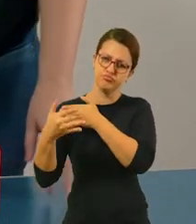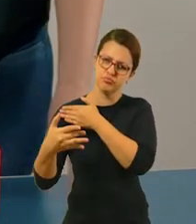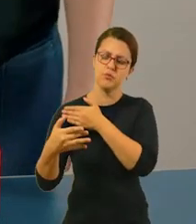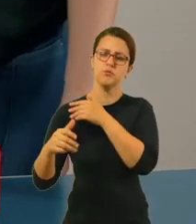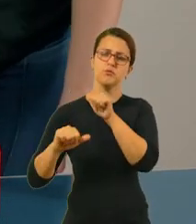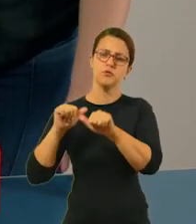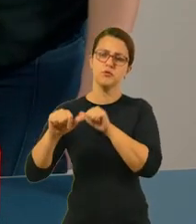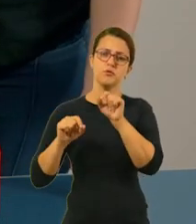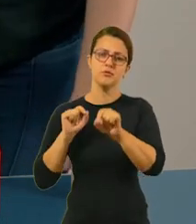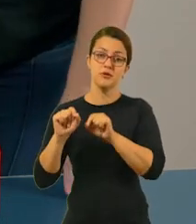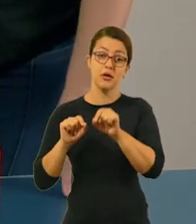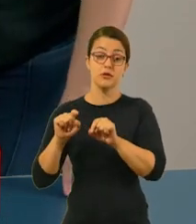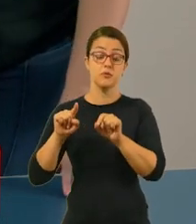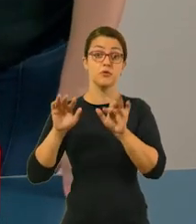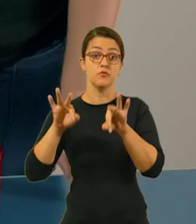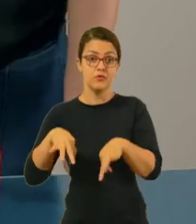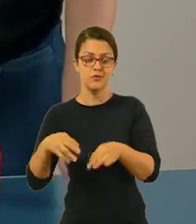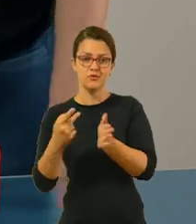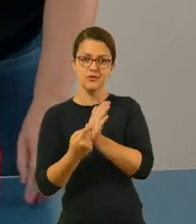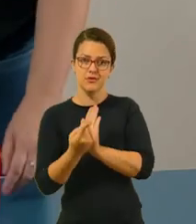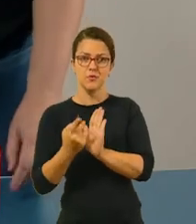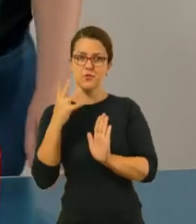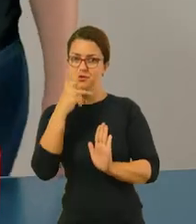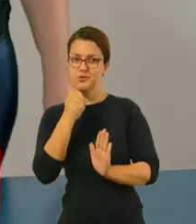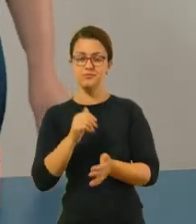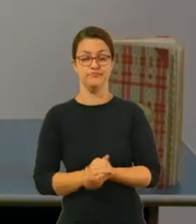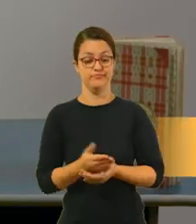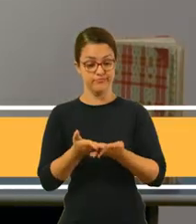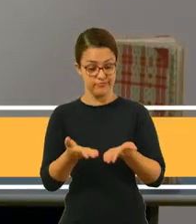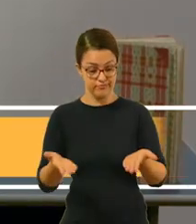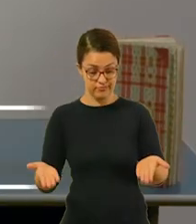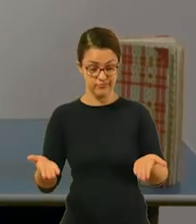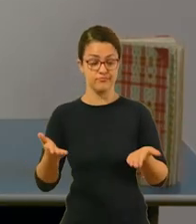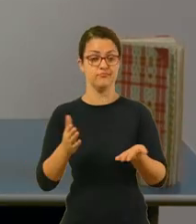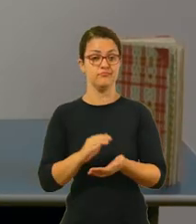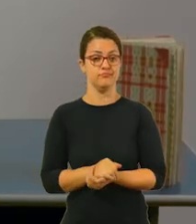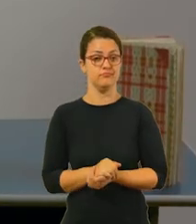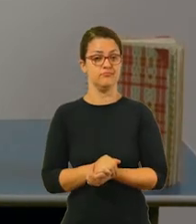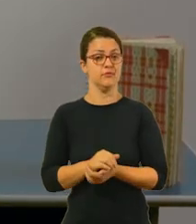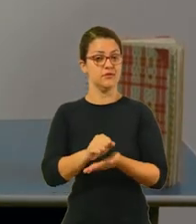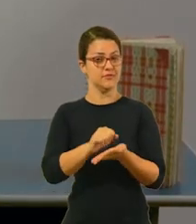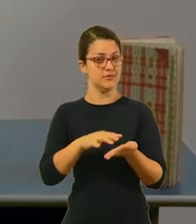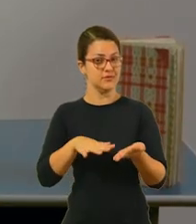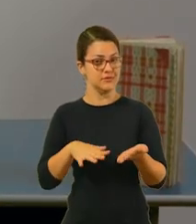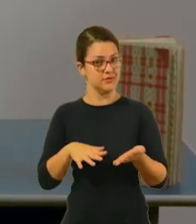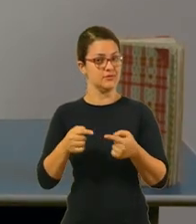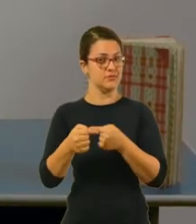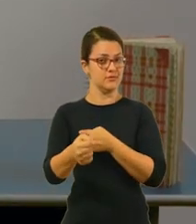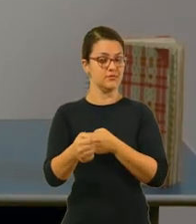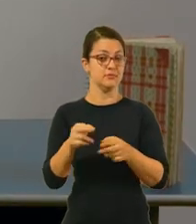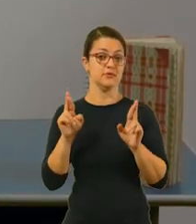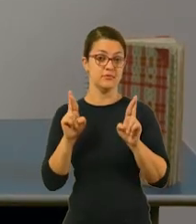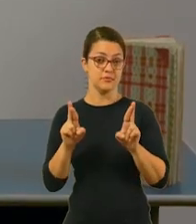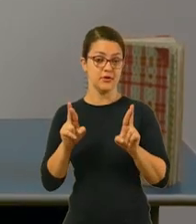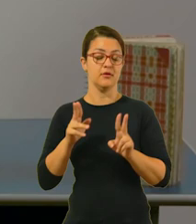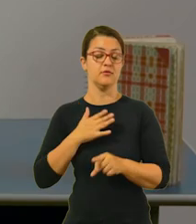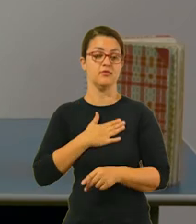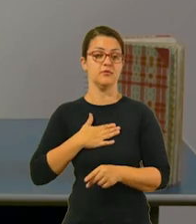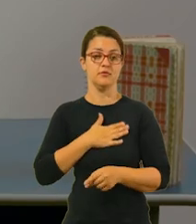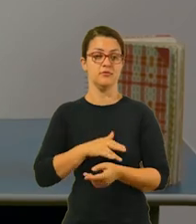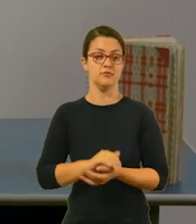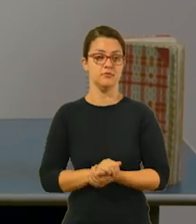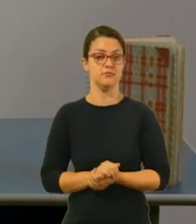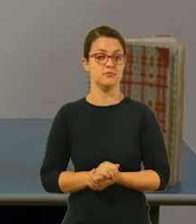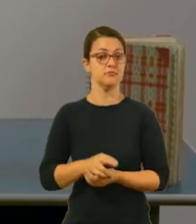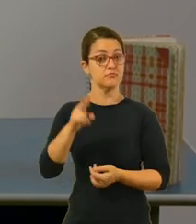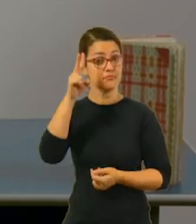Não esqueça de, no final, fazer um desenho bem bonito, tá bom? É isso, pessoal! Essas foram as atividades dessa semana. Espero que